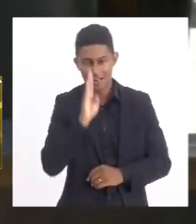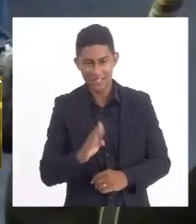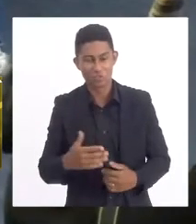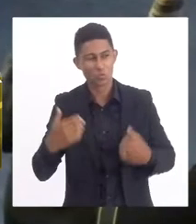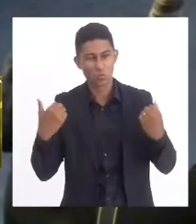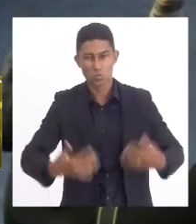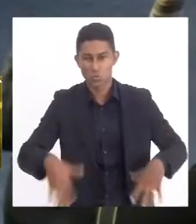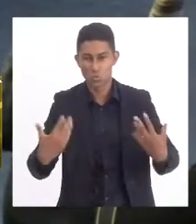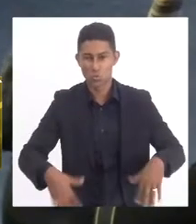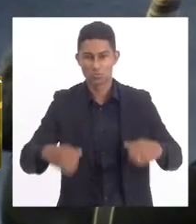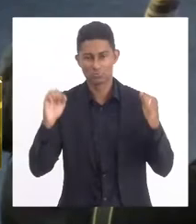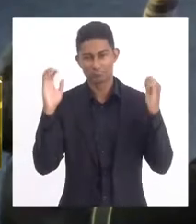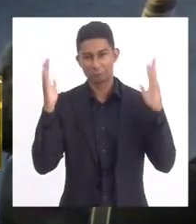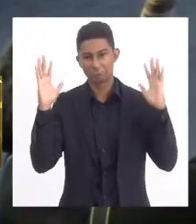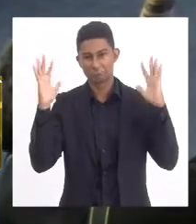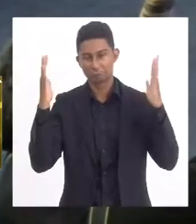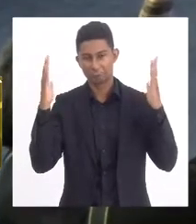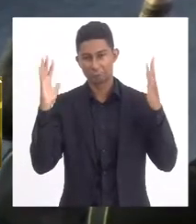causar